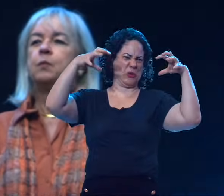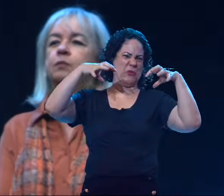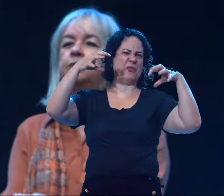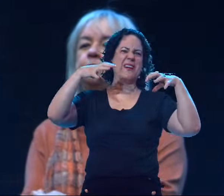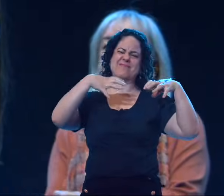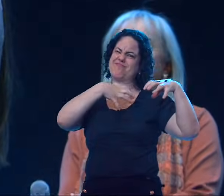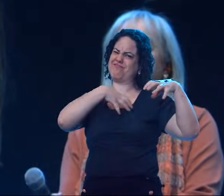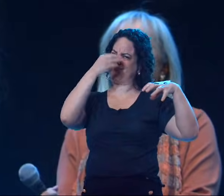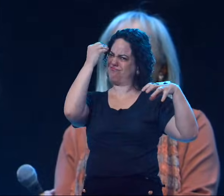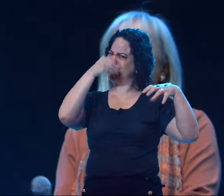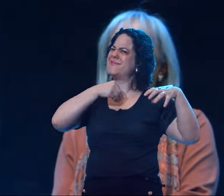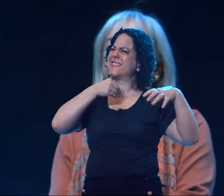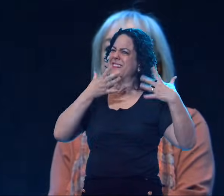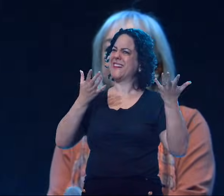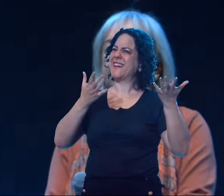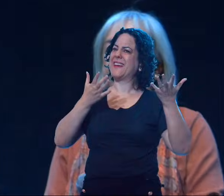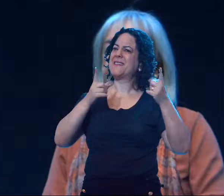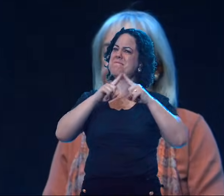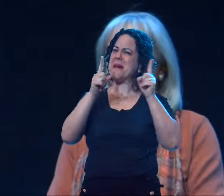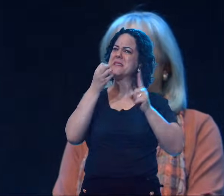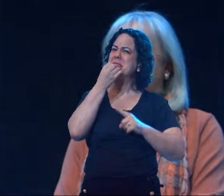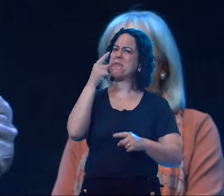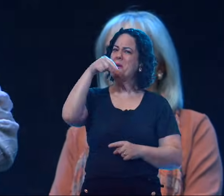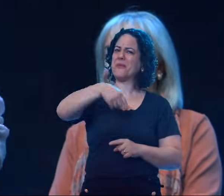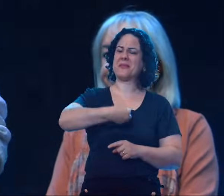que você decidiu vir até aqui.